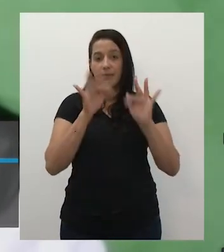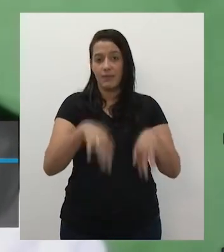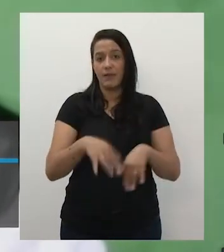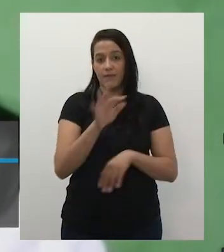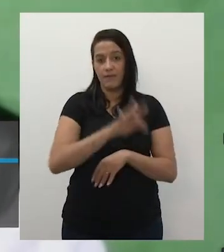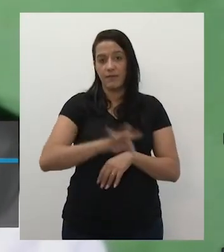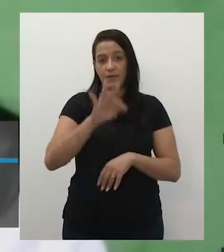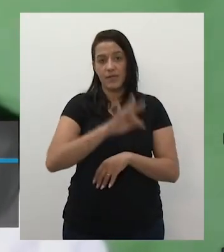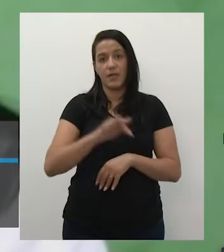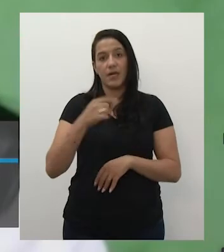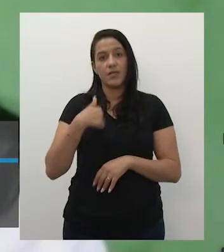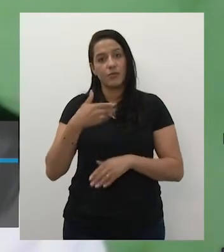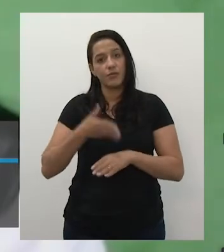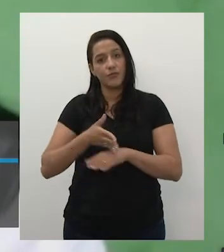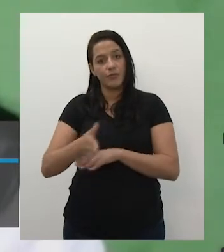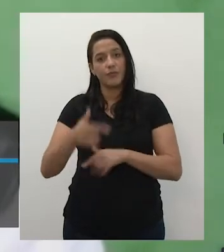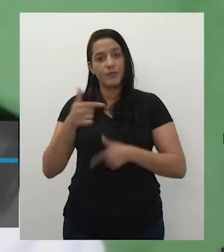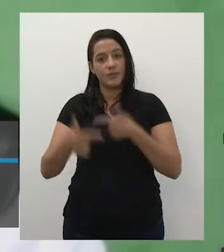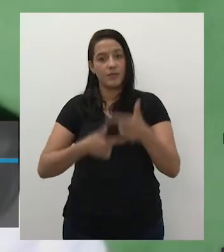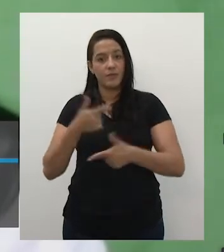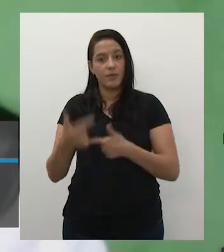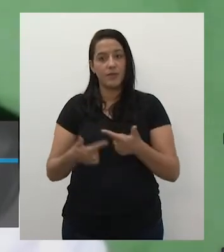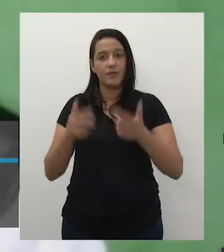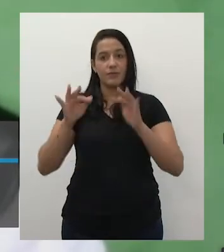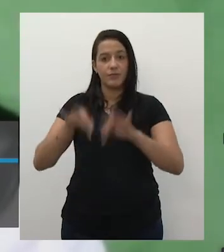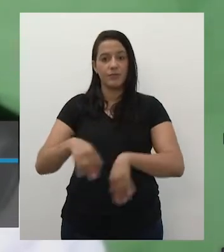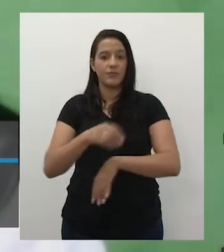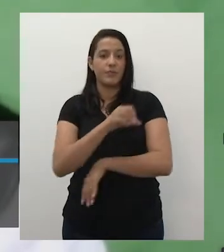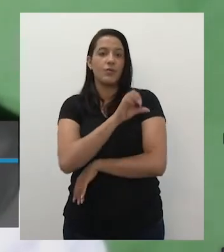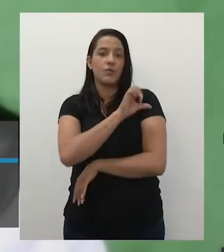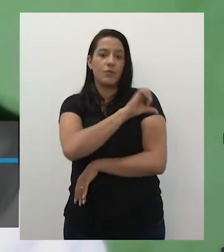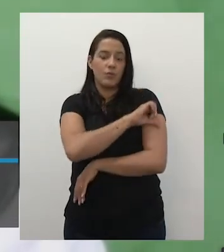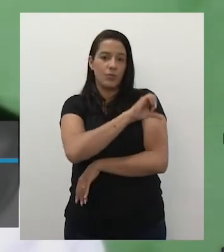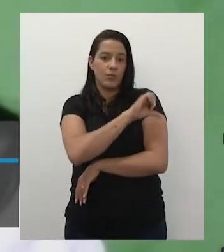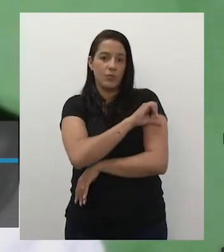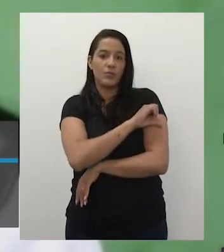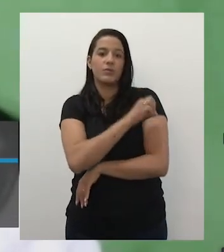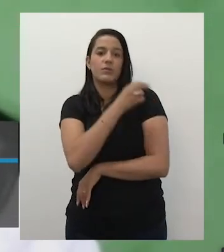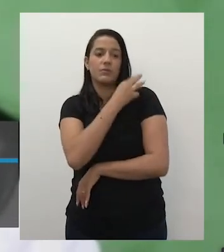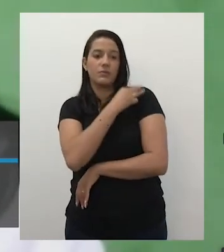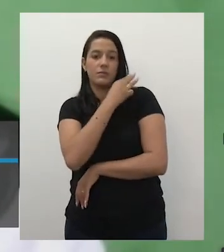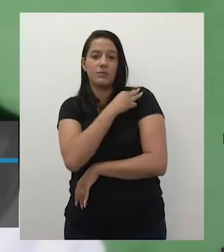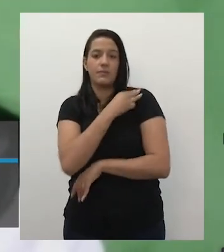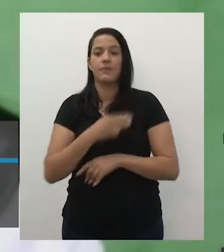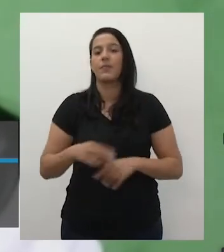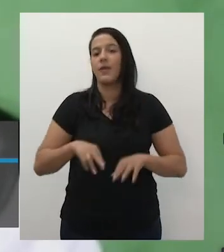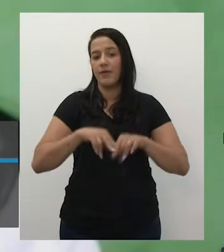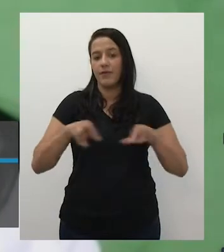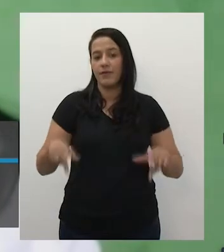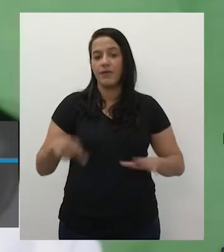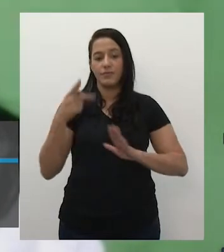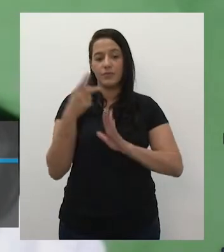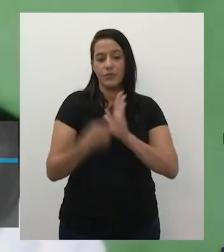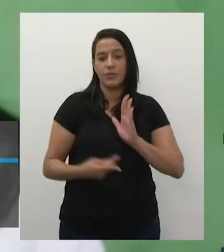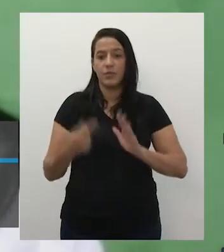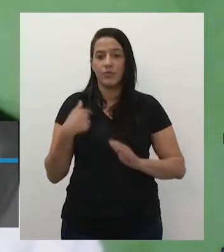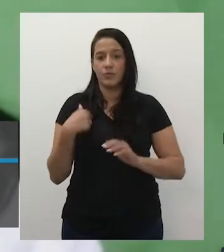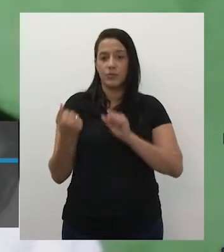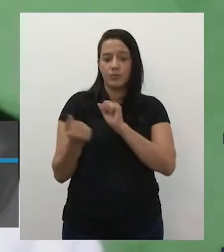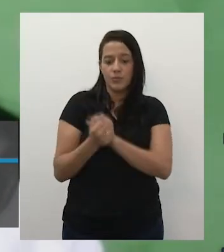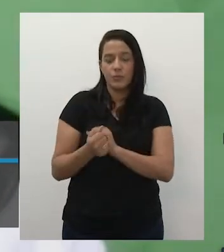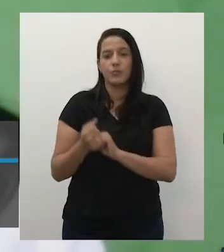caminho seguir. E em conversa com a minha cunhada, que era educadora e supervisora de ensino, a mesma me incentivou a seguir o caminho